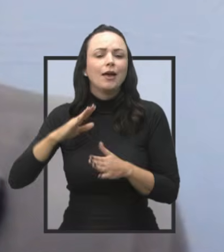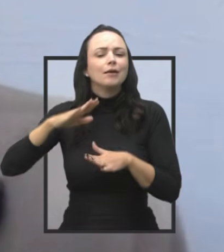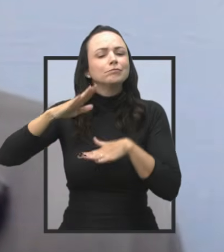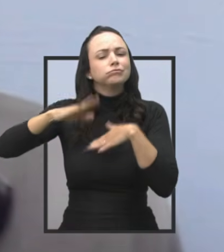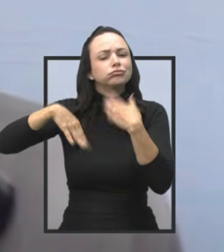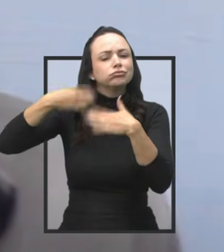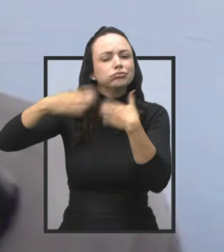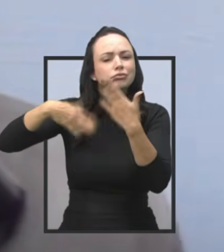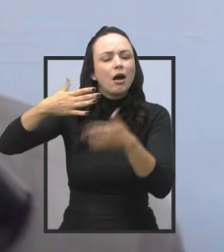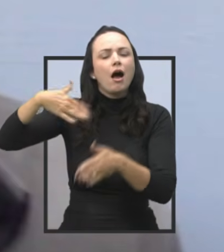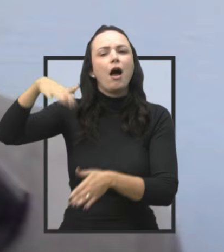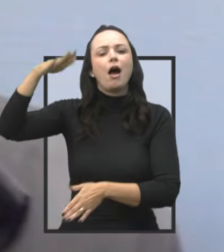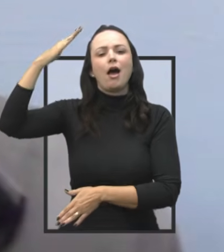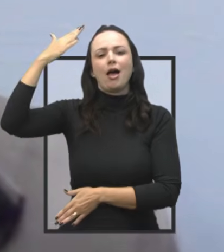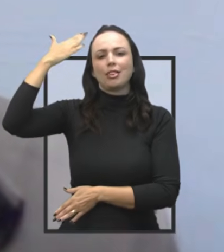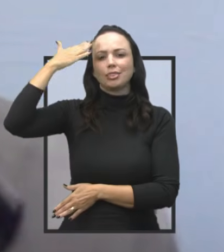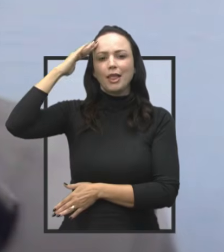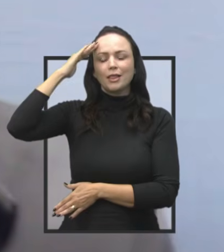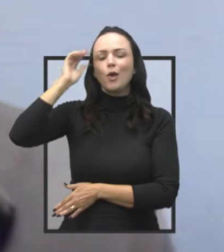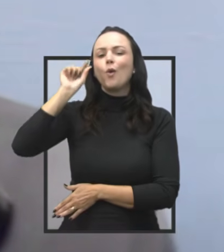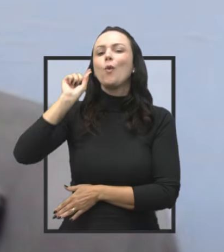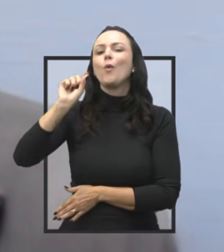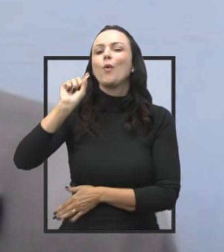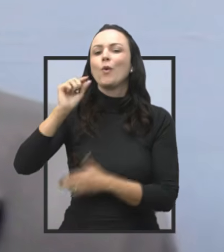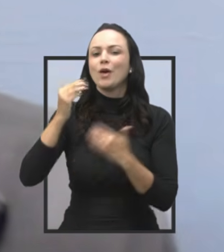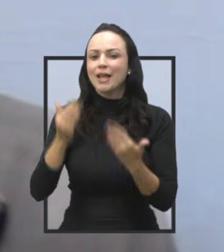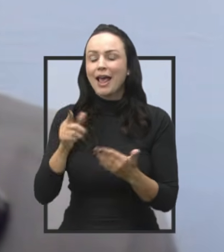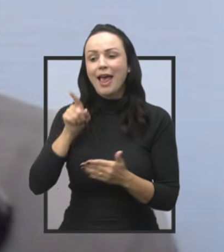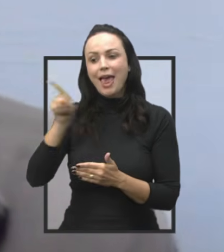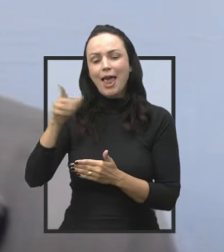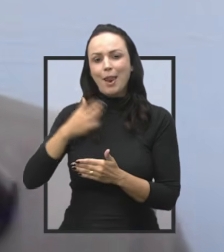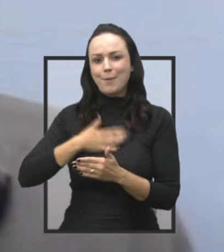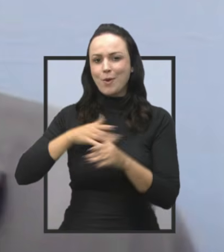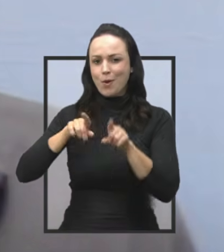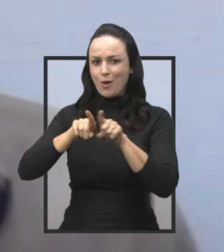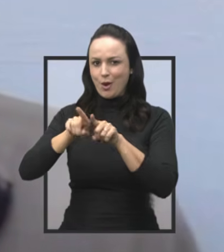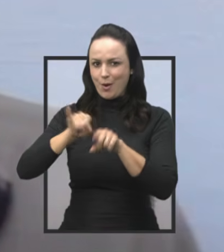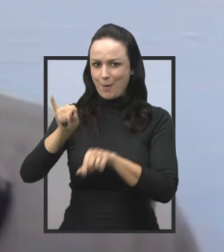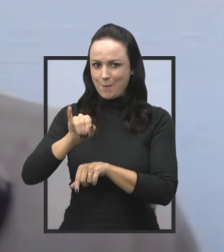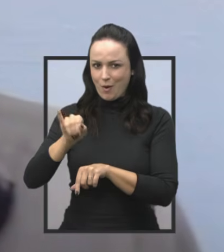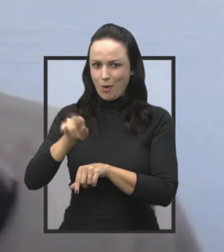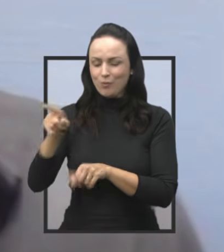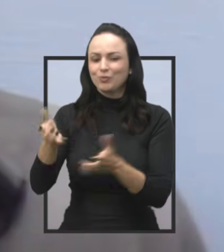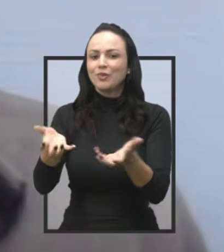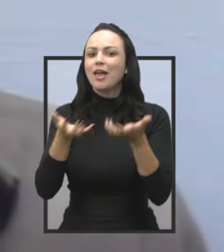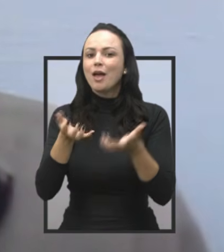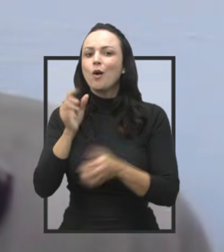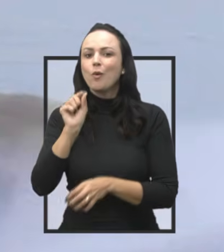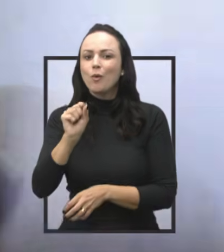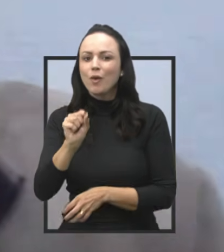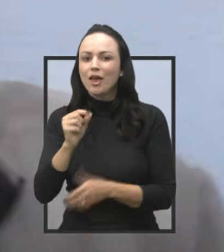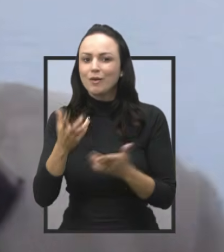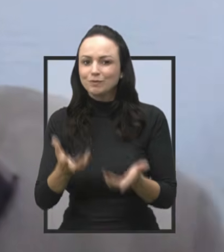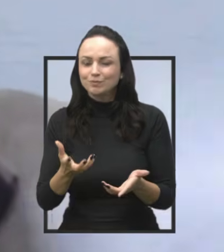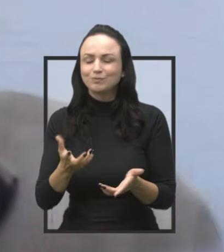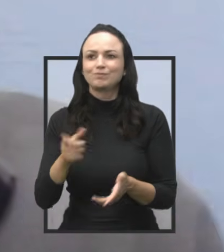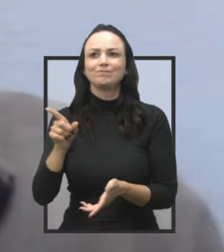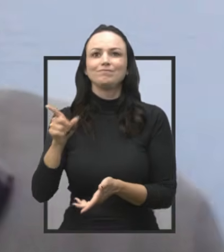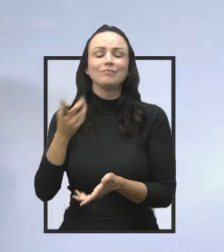entender depois, acho que um pouco mais tarde. Acho que meu irmão queria um